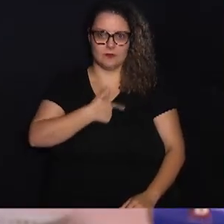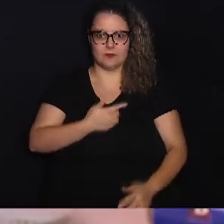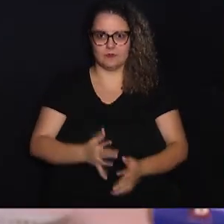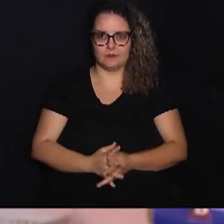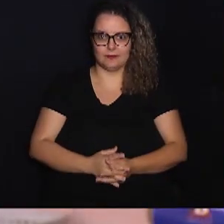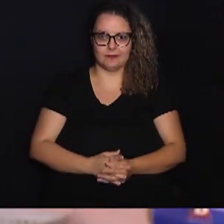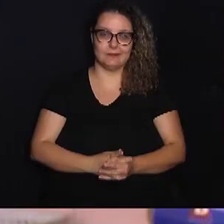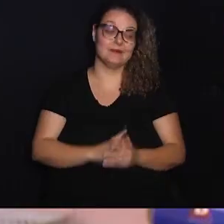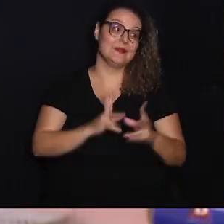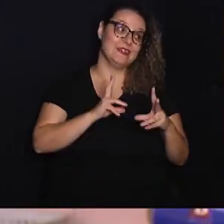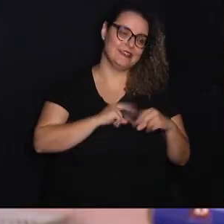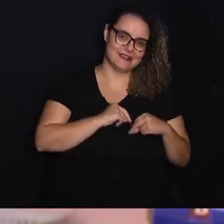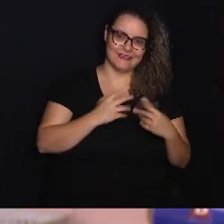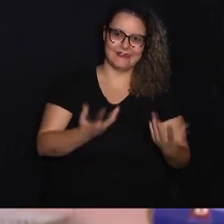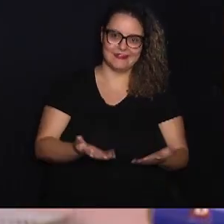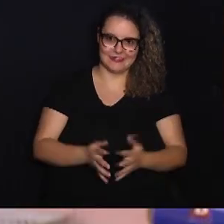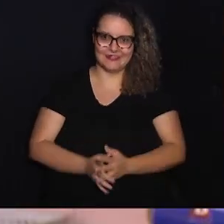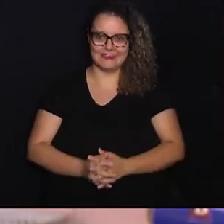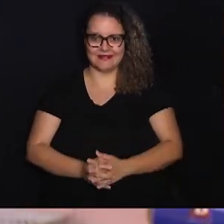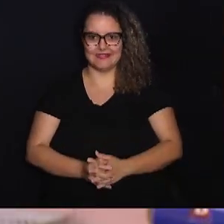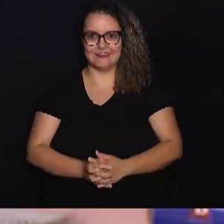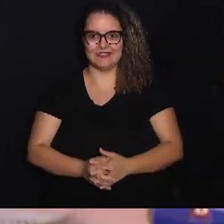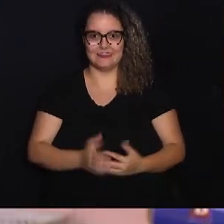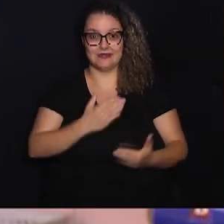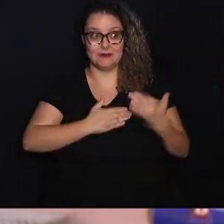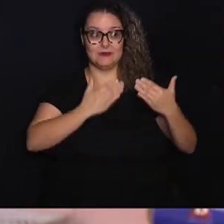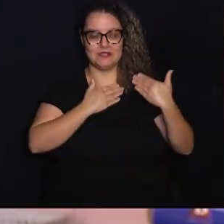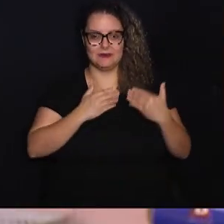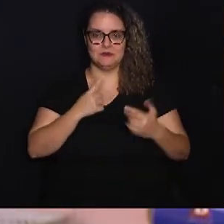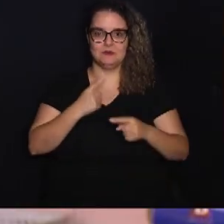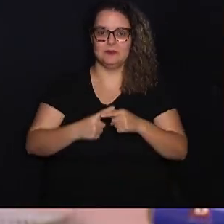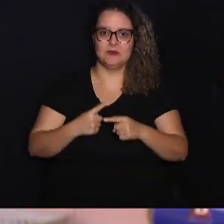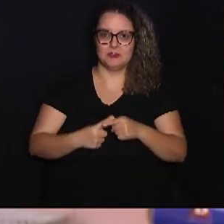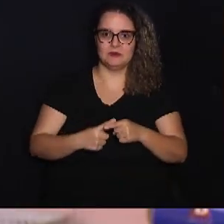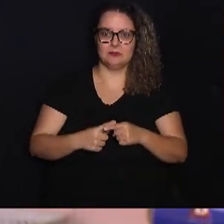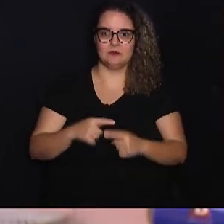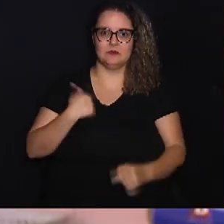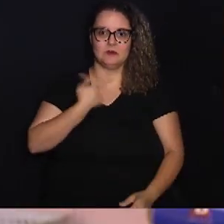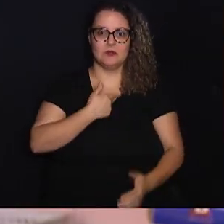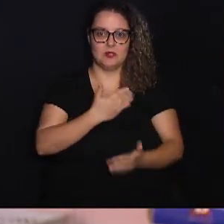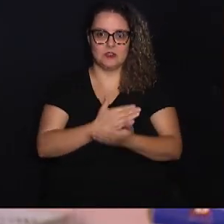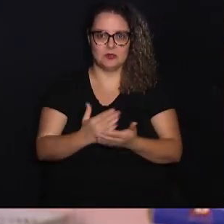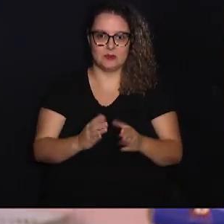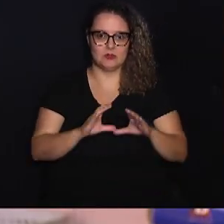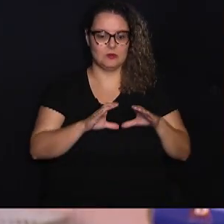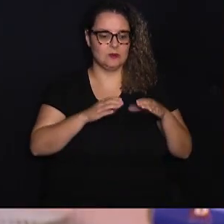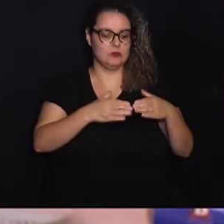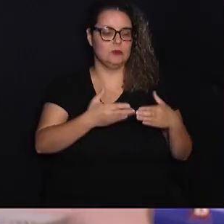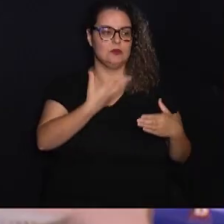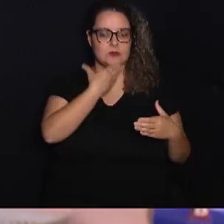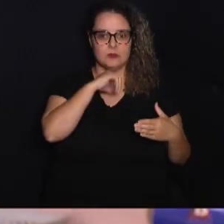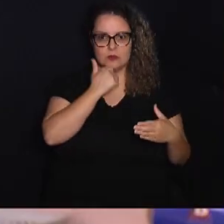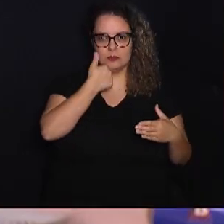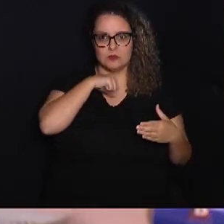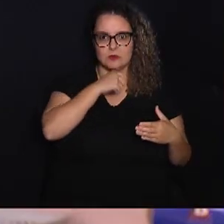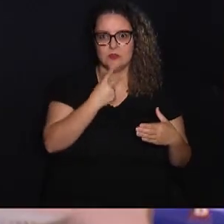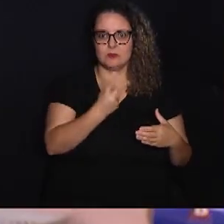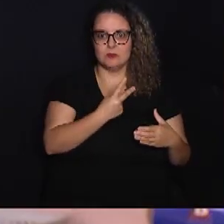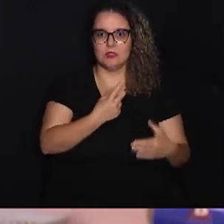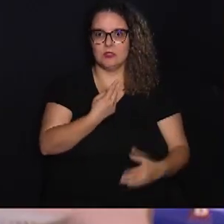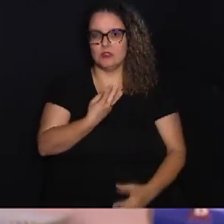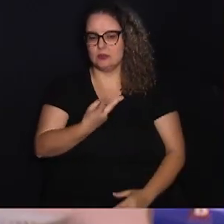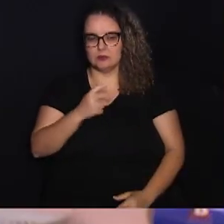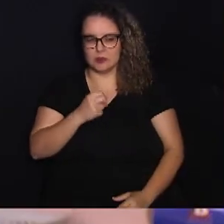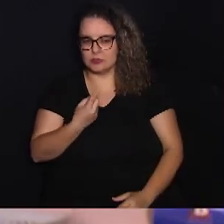Nossa, a gente for assim, eu vou até mais para trás, né, porque a gente começou com um grupo de pais em 2010, um